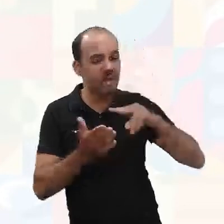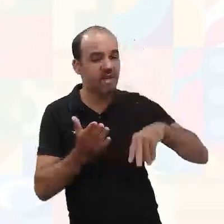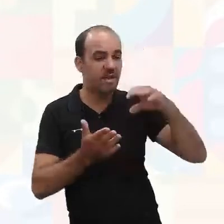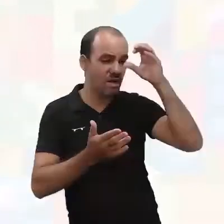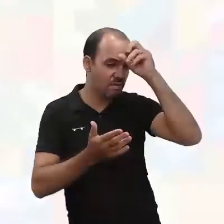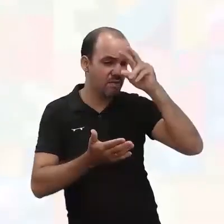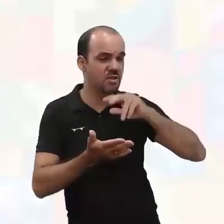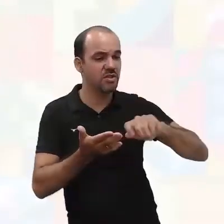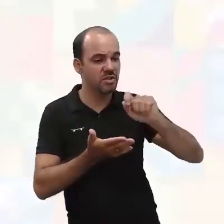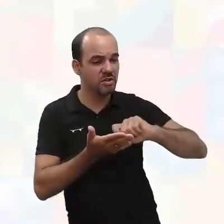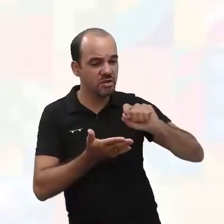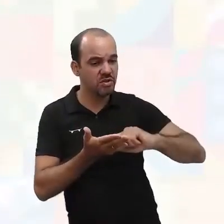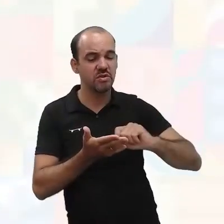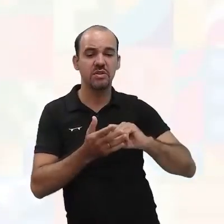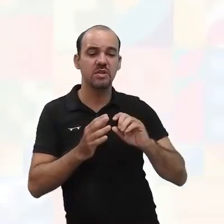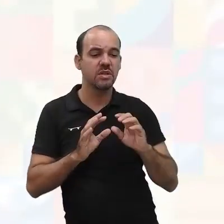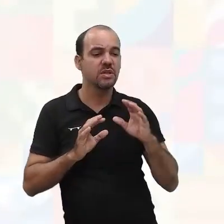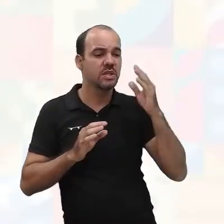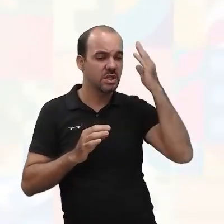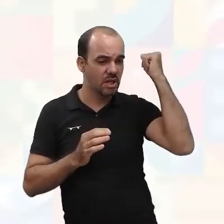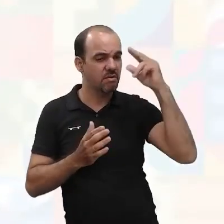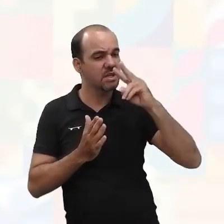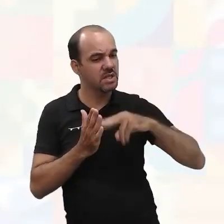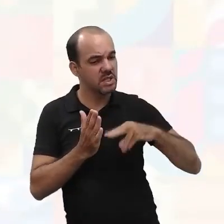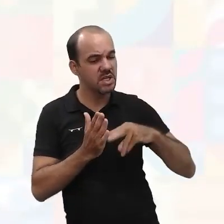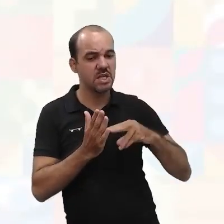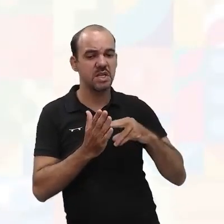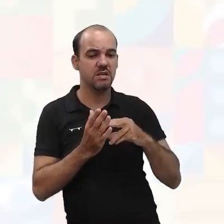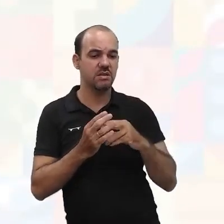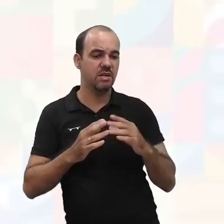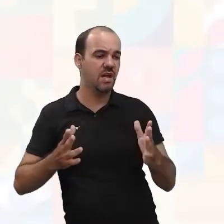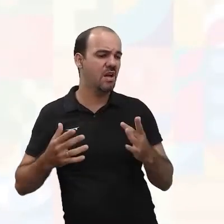necessário ter esse trabalhador minimamente